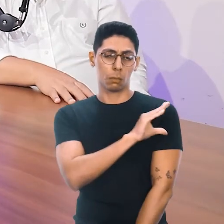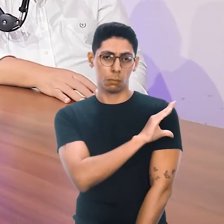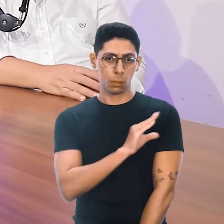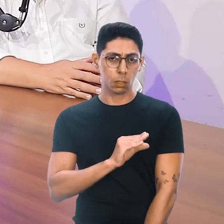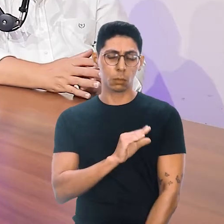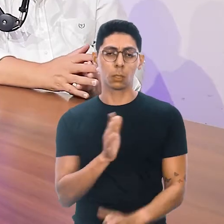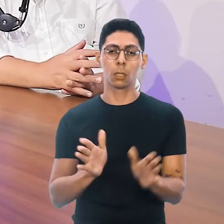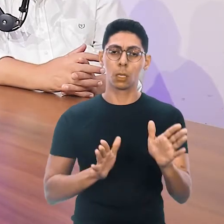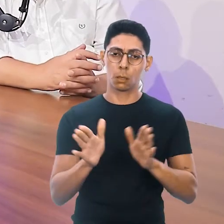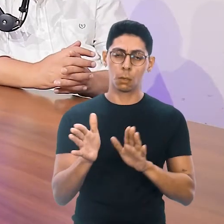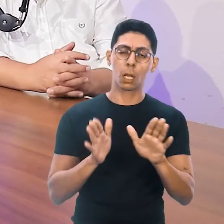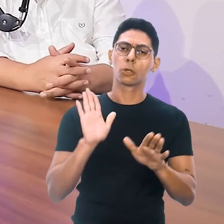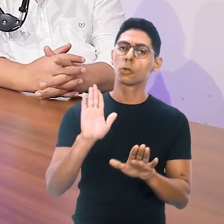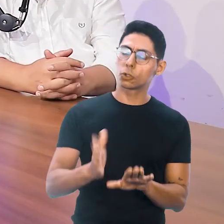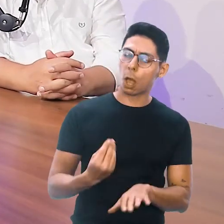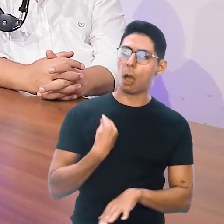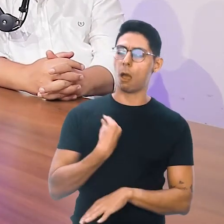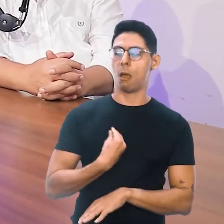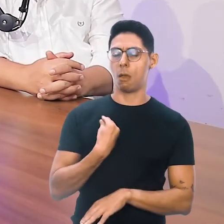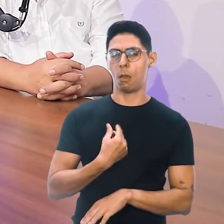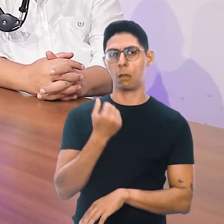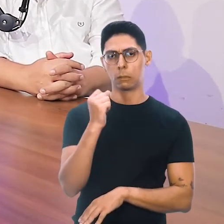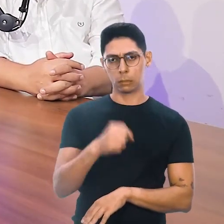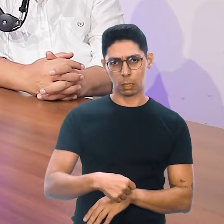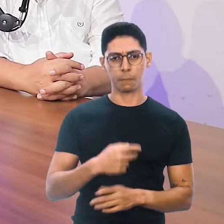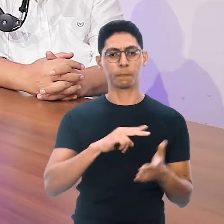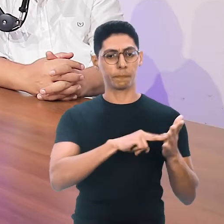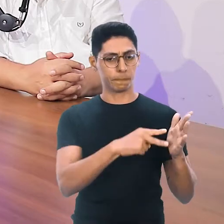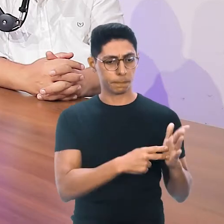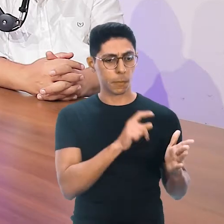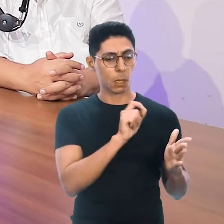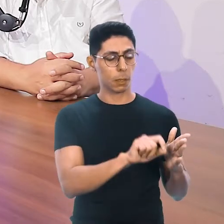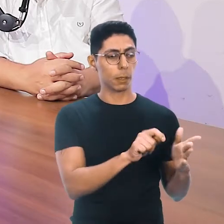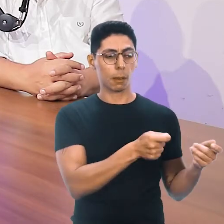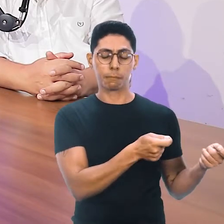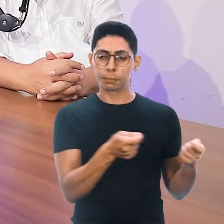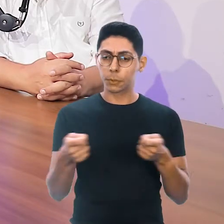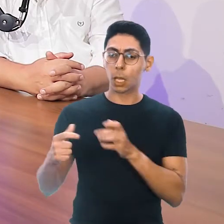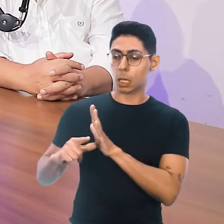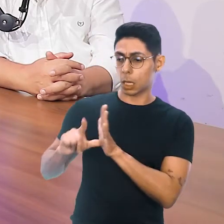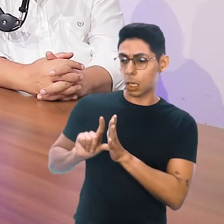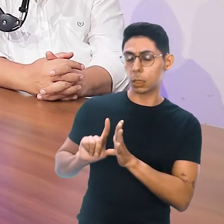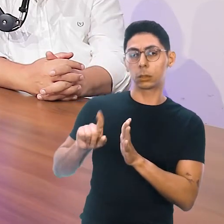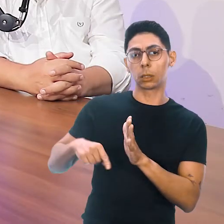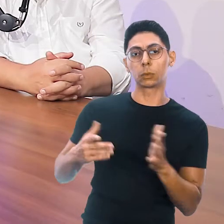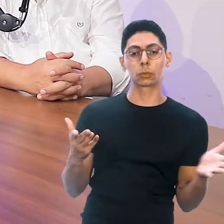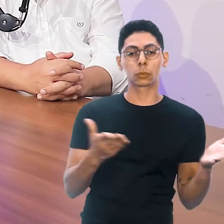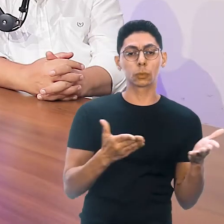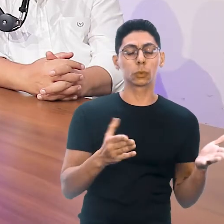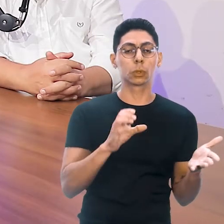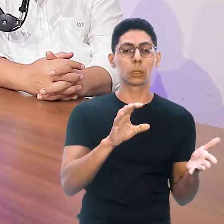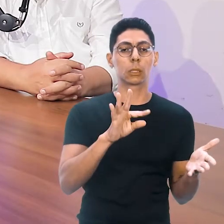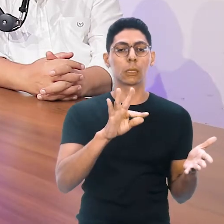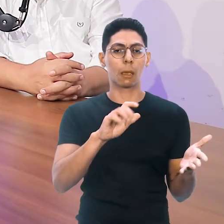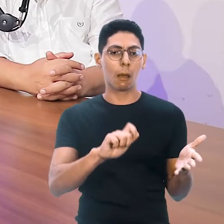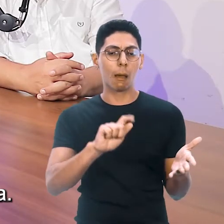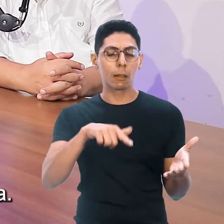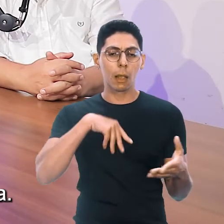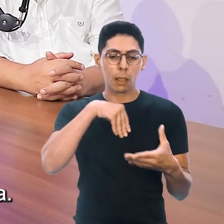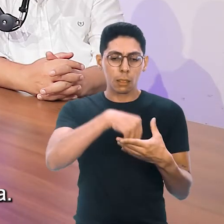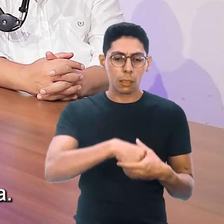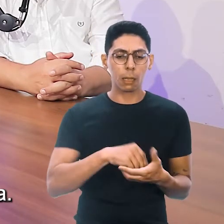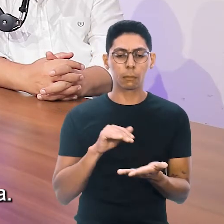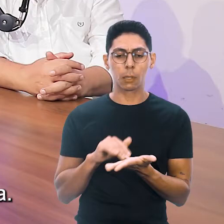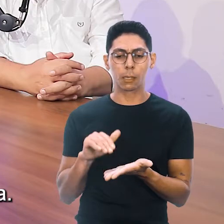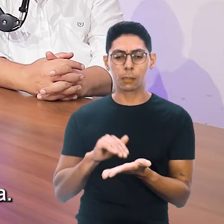existia. A CPA antecede a Secretaria, né? Hoje a CPA está na Secretaria,